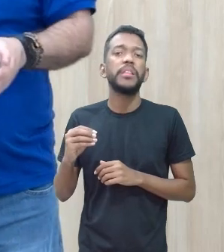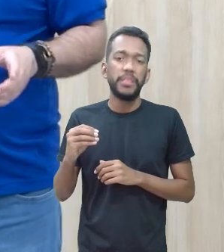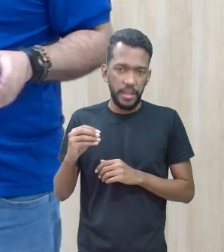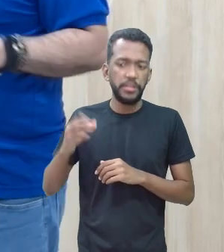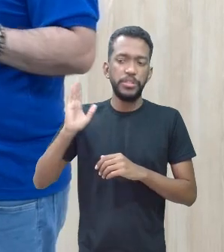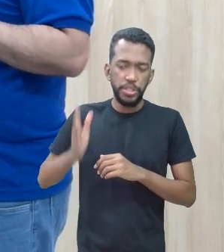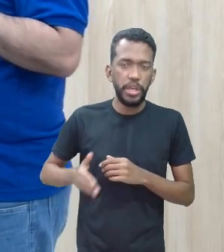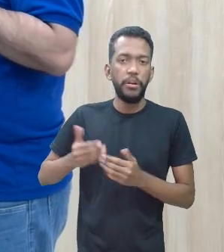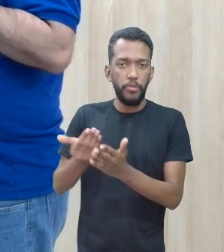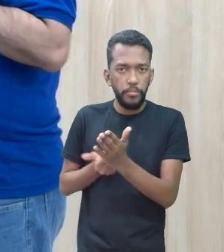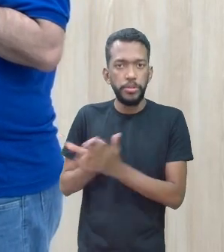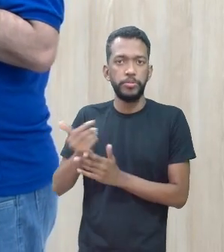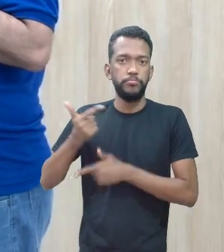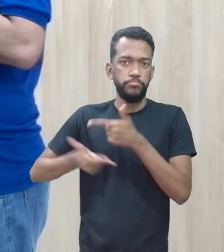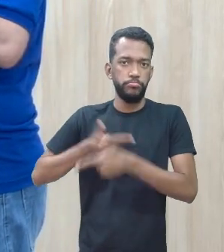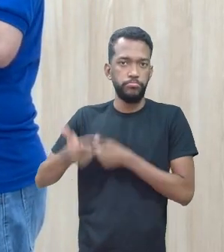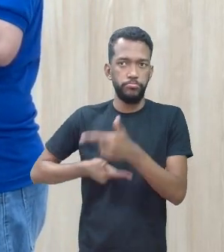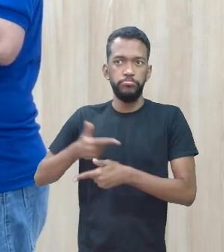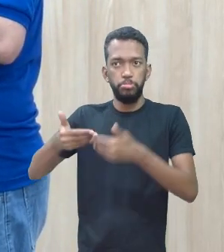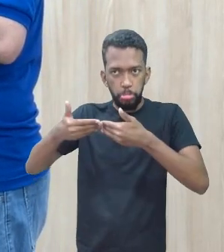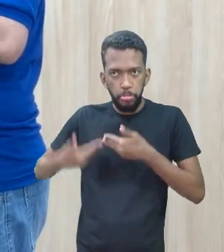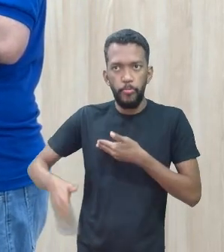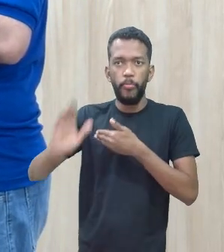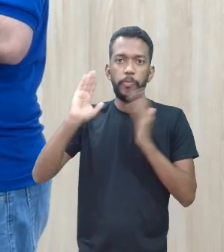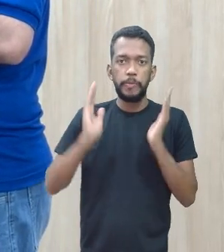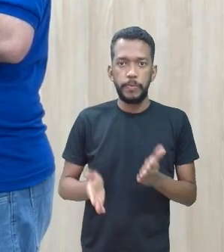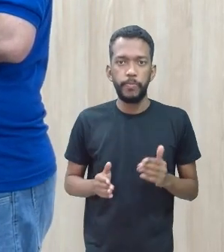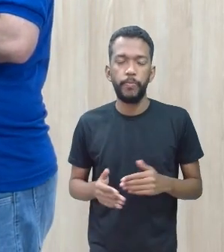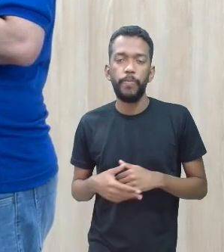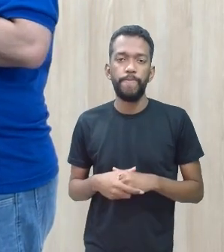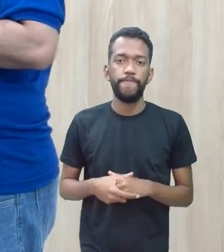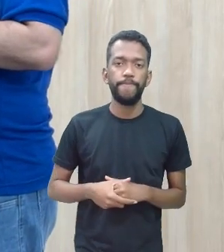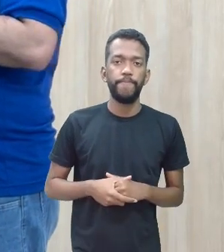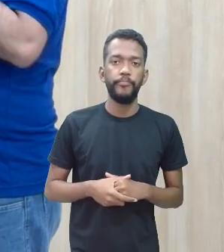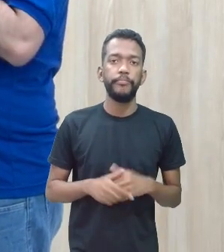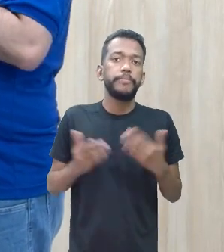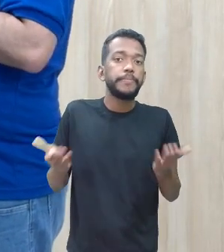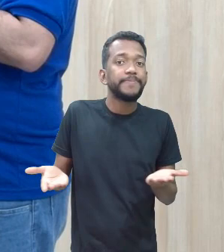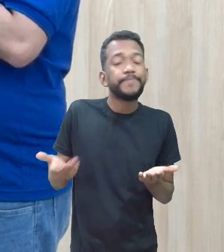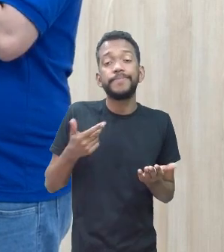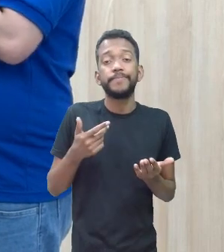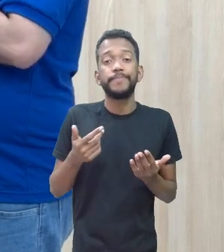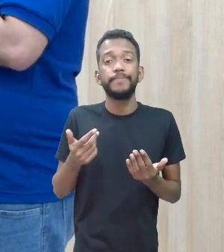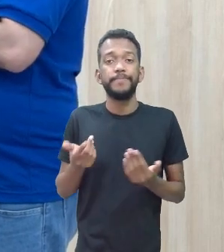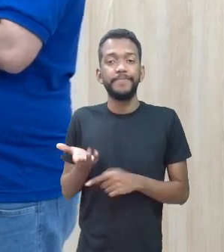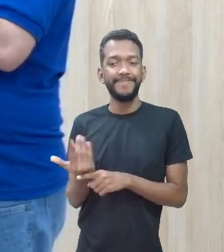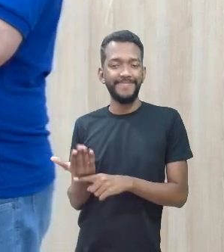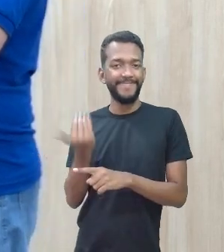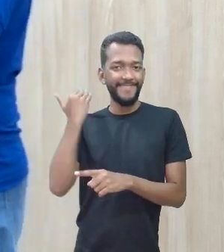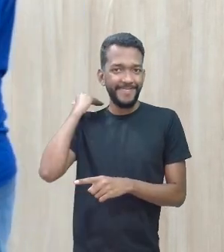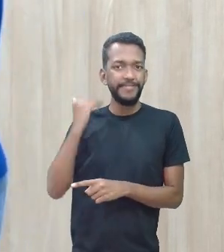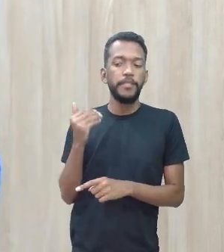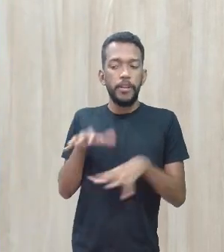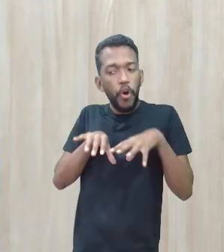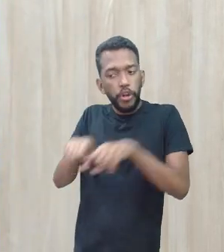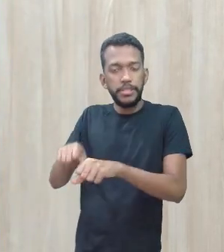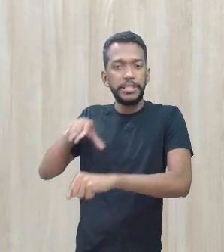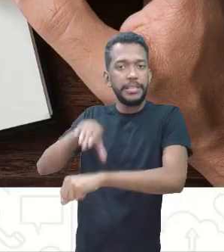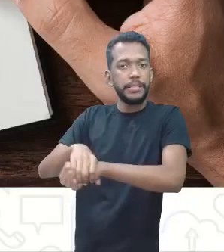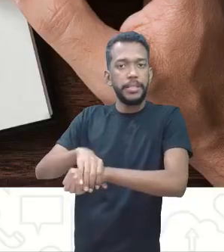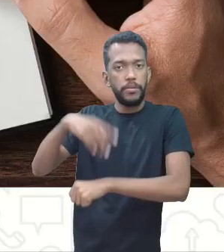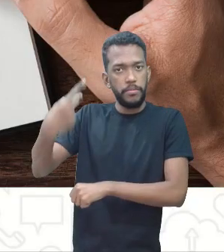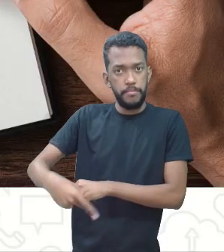ser estabelecidos. Então eles foram trazidos para cá. E como a colonização do Brasil ela